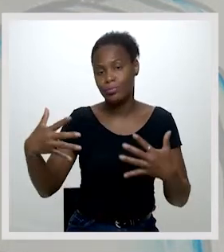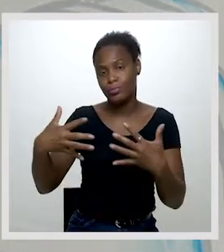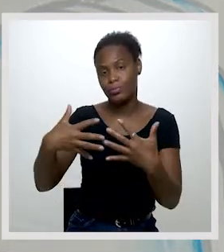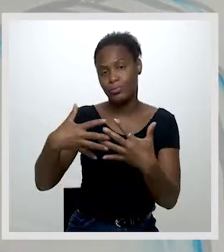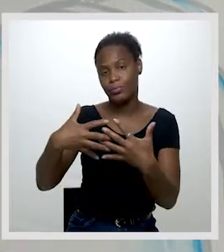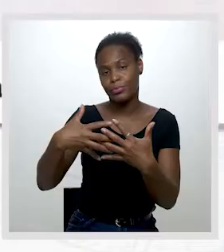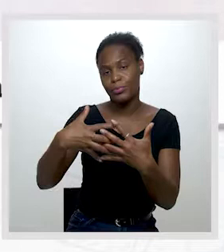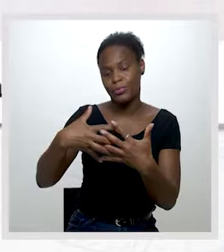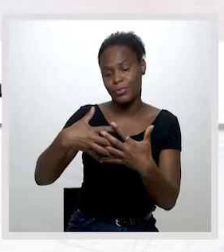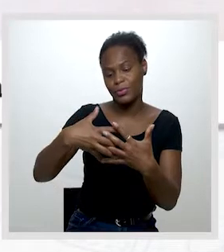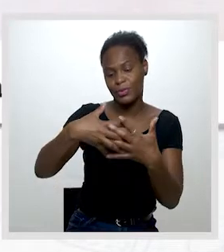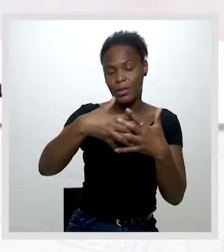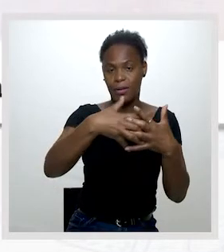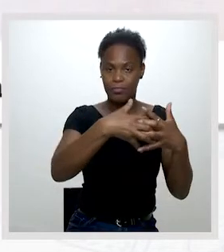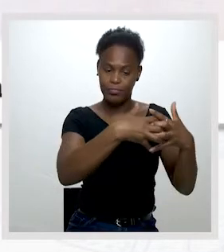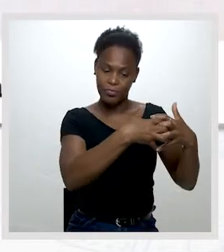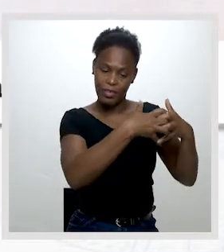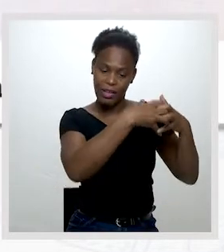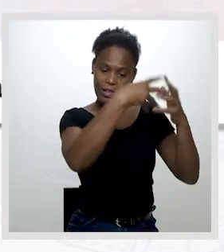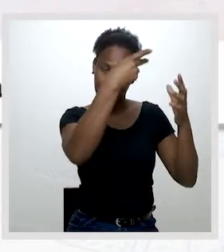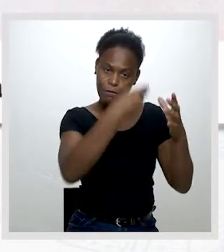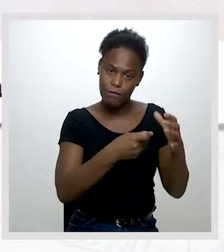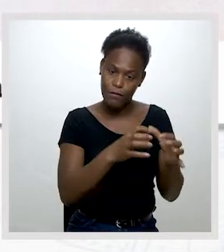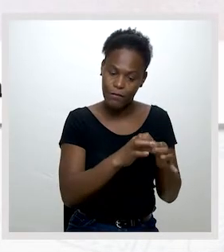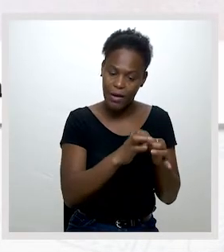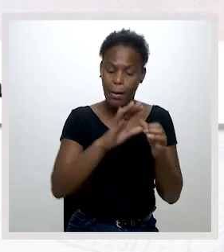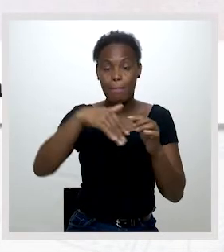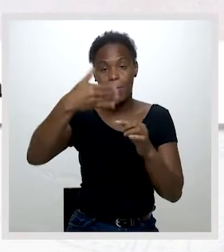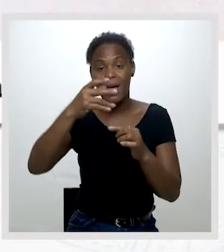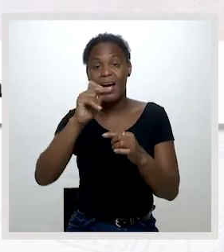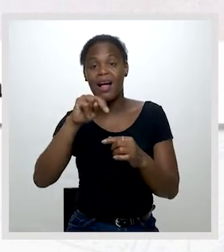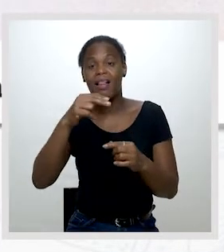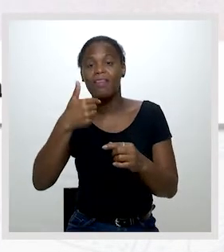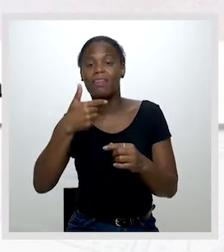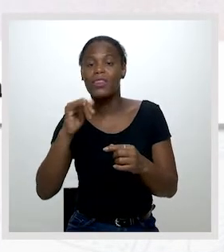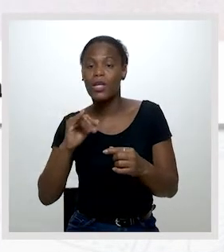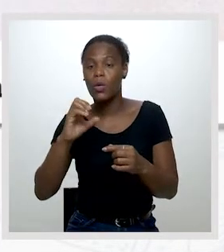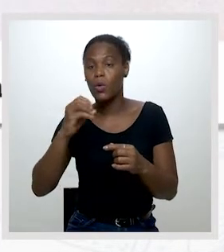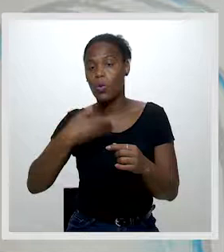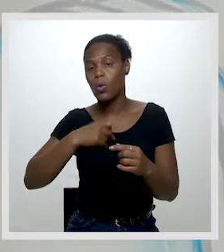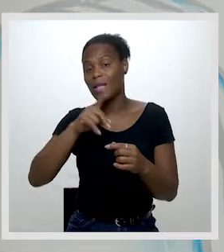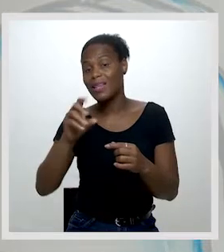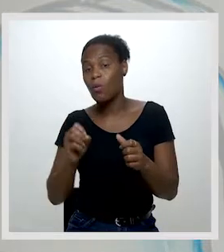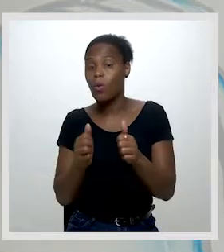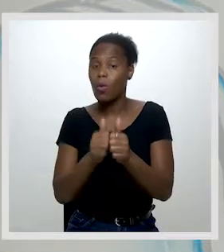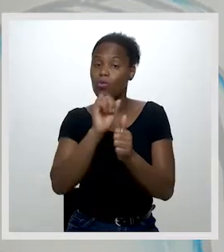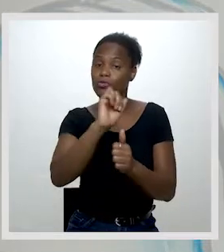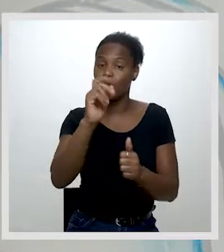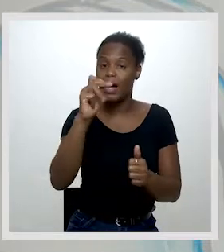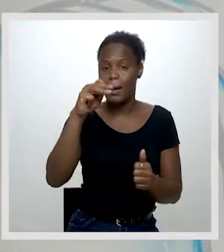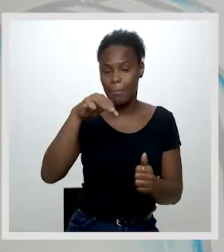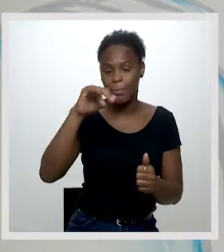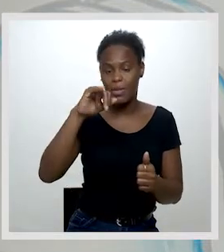por complementaridade, fixar o primeiro anticodão com o seu aminoácido. E o sítio A é o local que